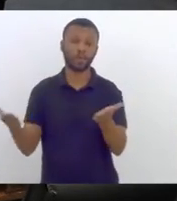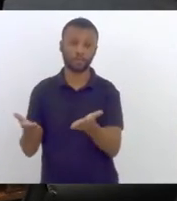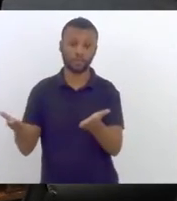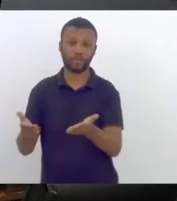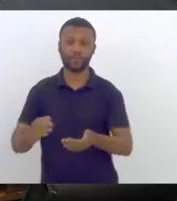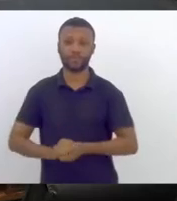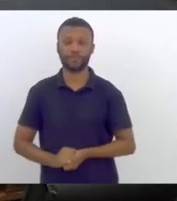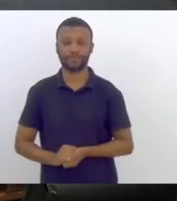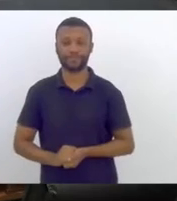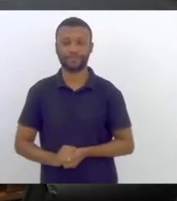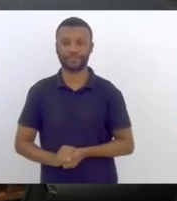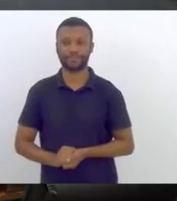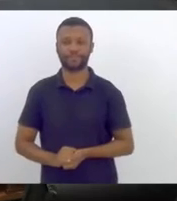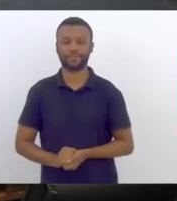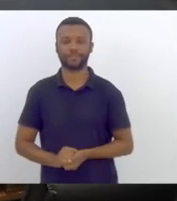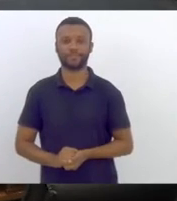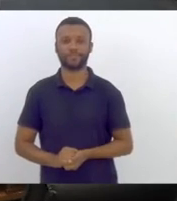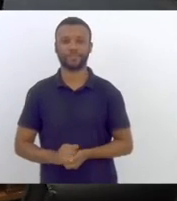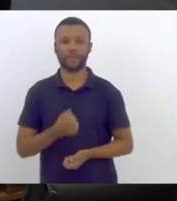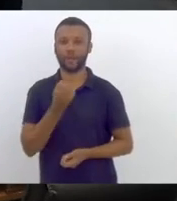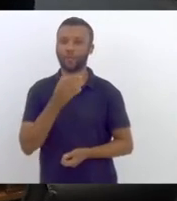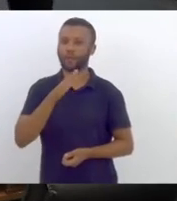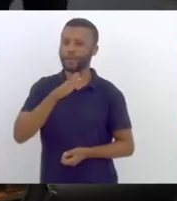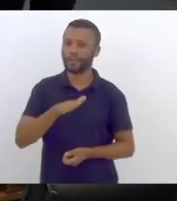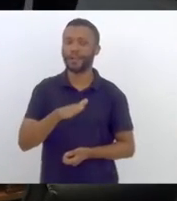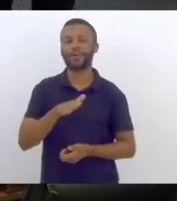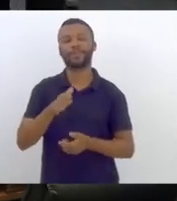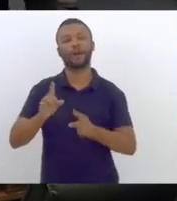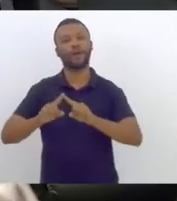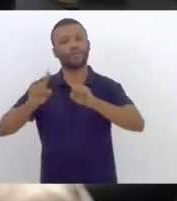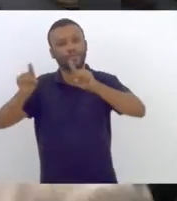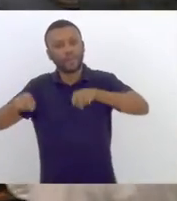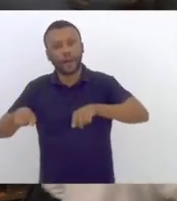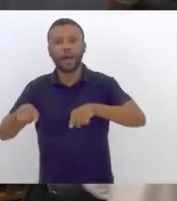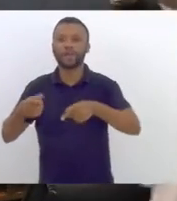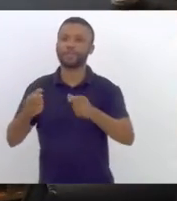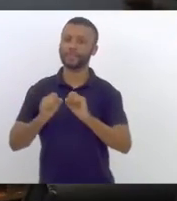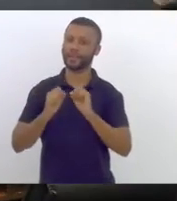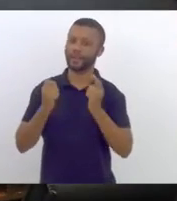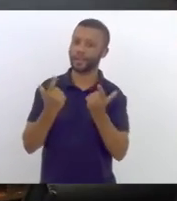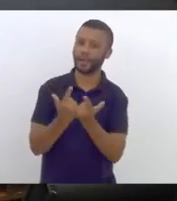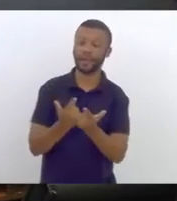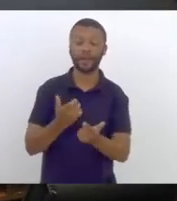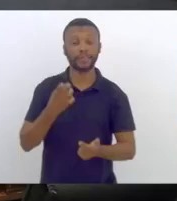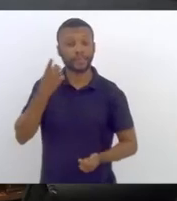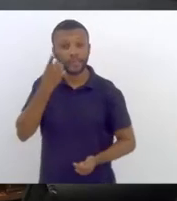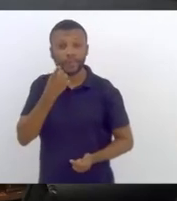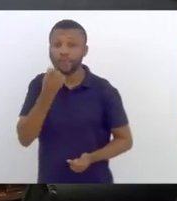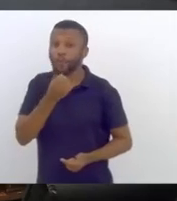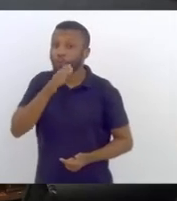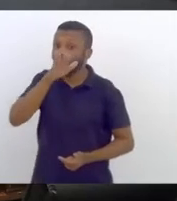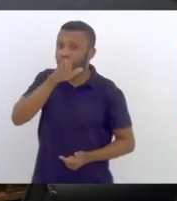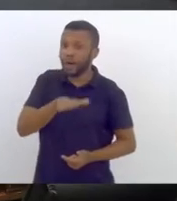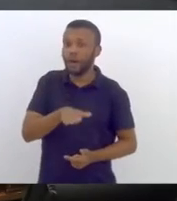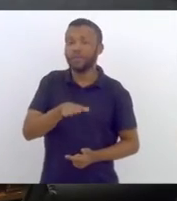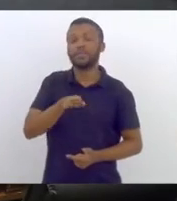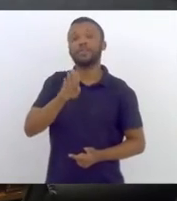Darcy Ribeiro, logicamente. Boa tarde às assessoras e assessores. Boa tarde, deputados Bernardo,